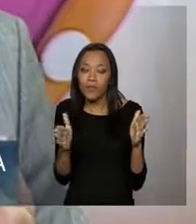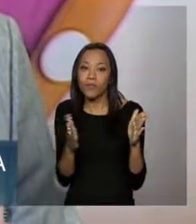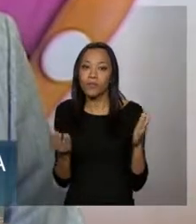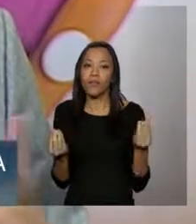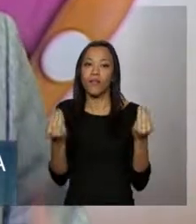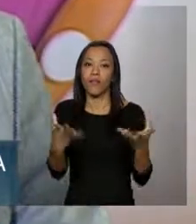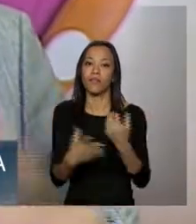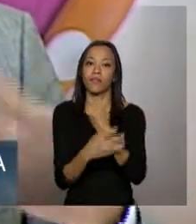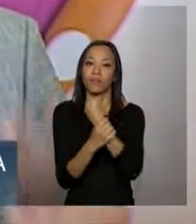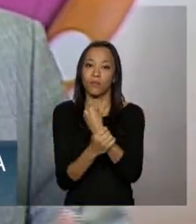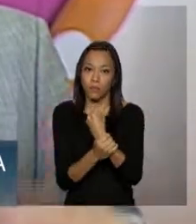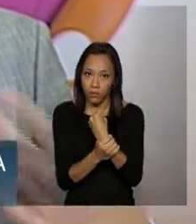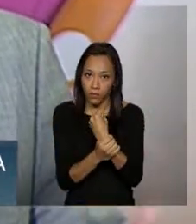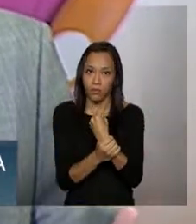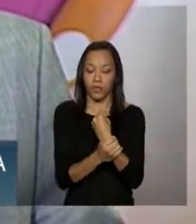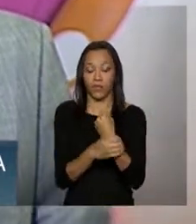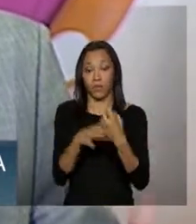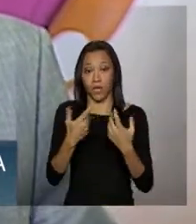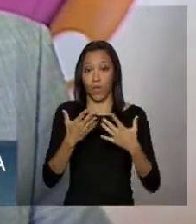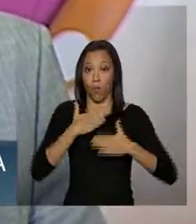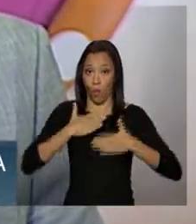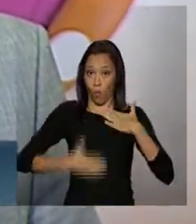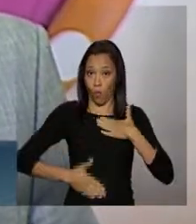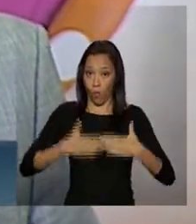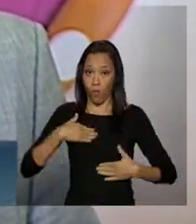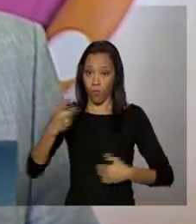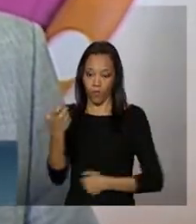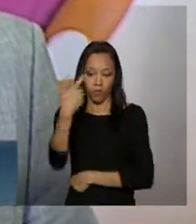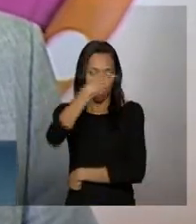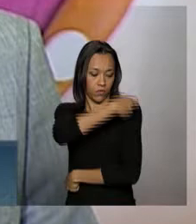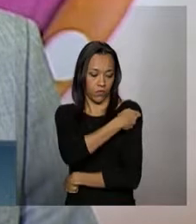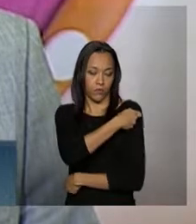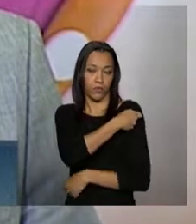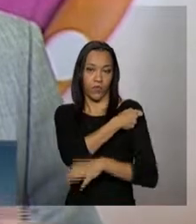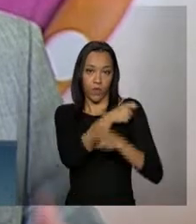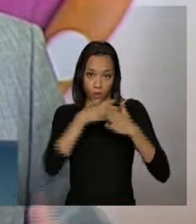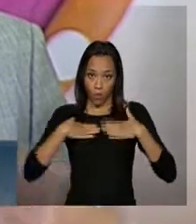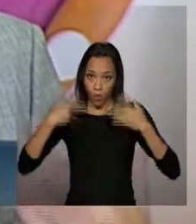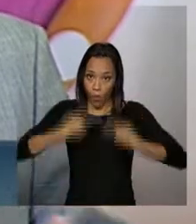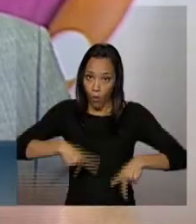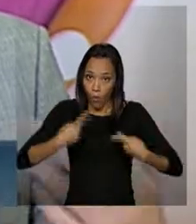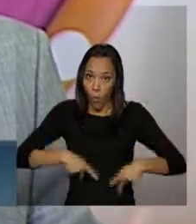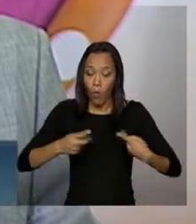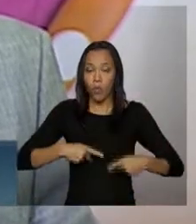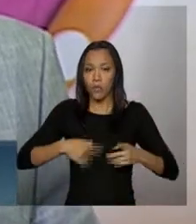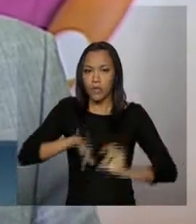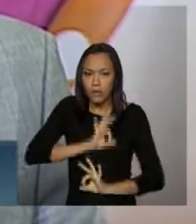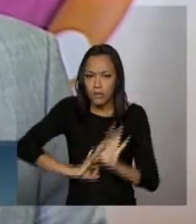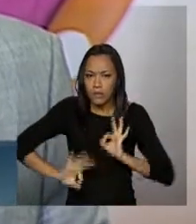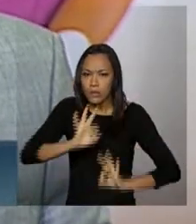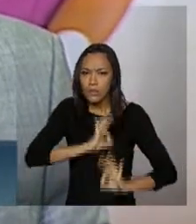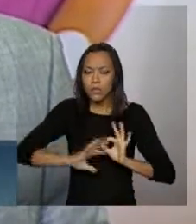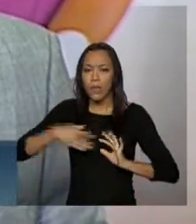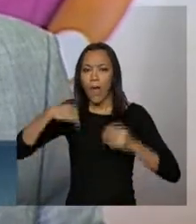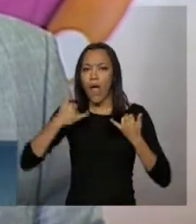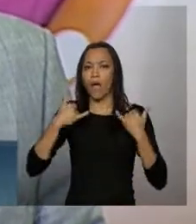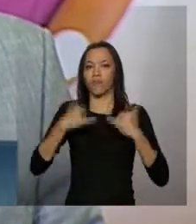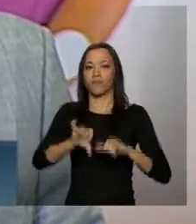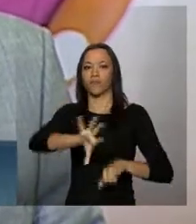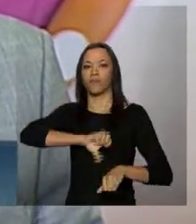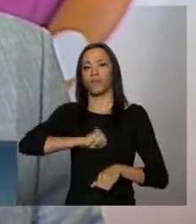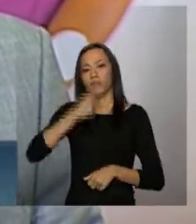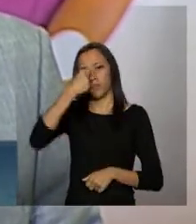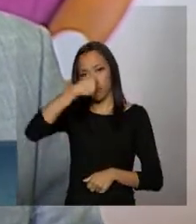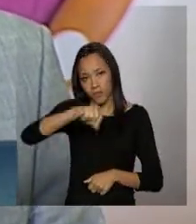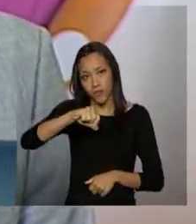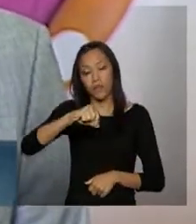seja, tempo de reação para que seu organismo possa desenvolver o conjunto de respostas imunológicas que lhe dê proteção. E